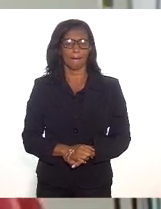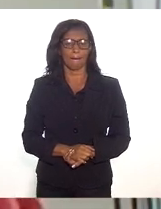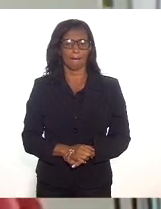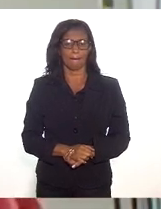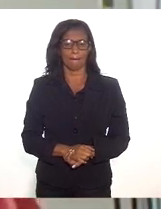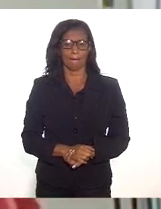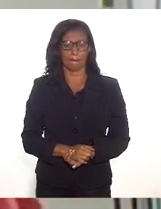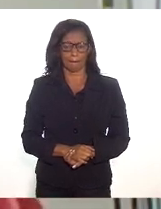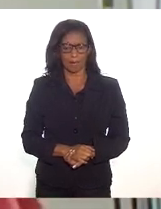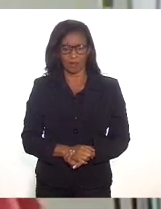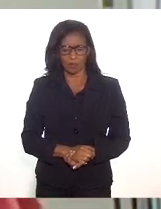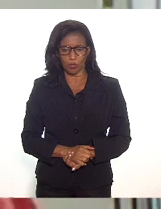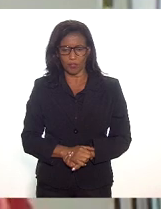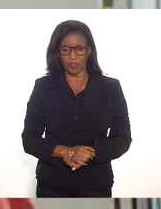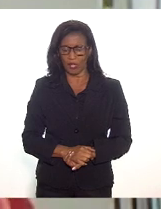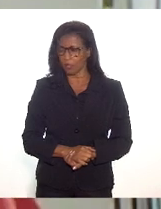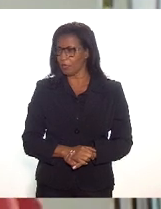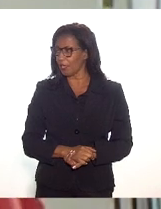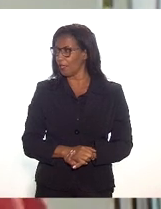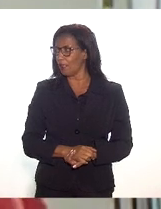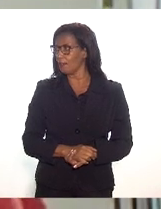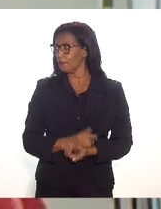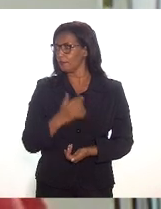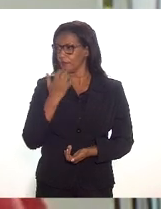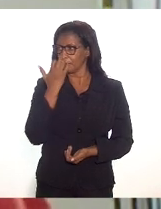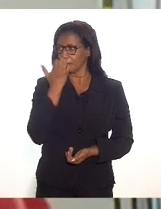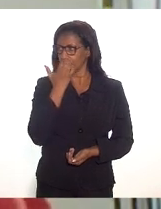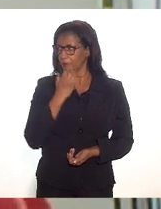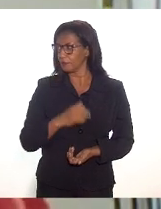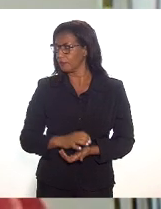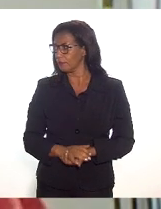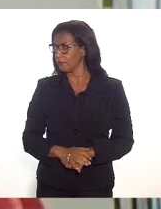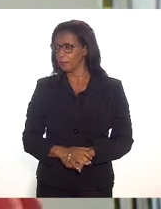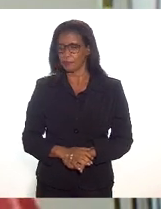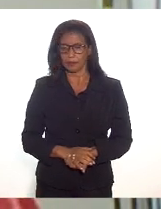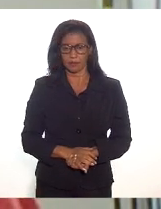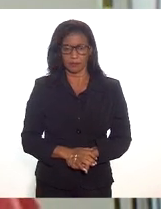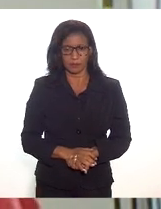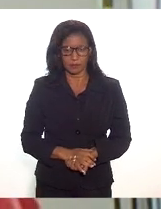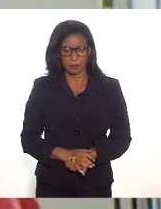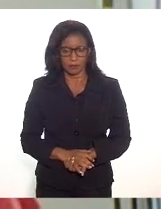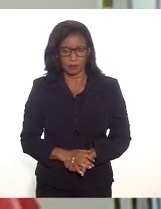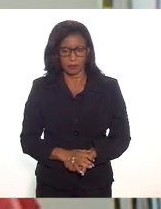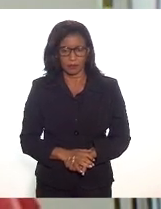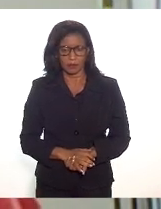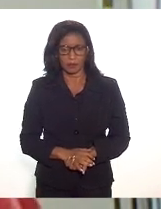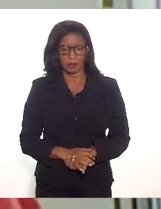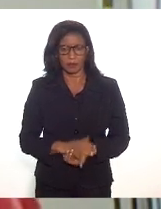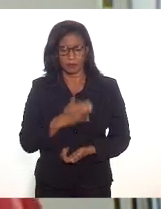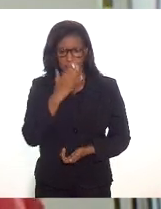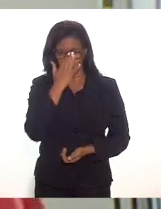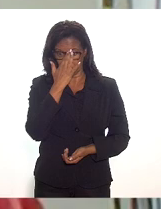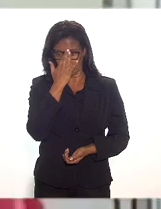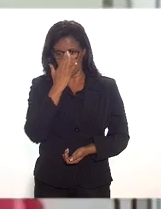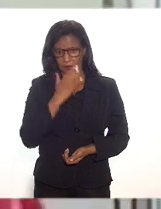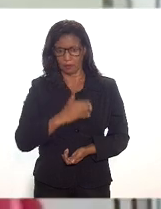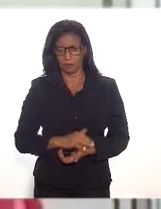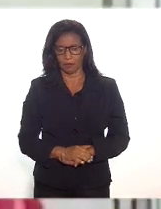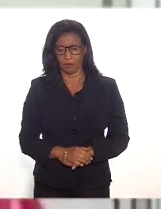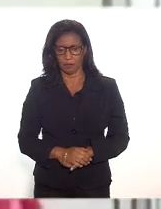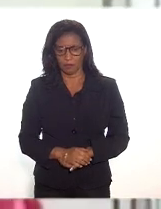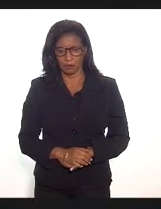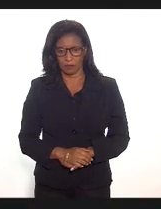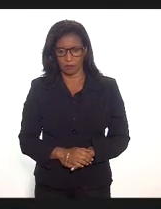grupo não consta meu nome. Eu tentei me inscrever na hora, mas era muita gente. Eu também não vi, não sei. Deputado... Mas seu nome está na lista.